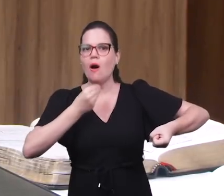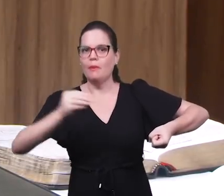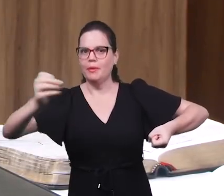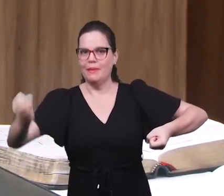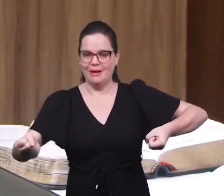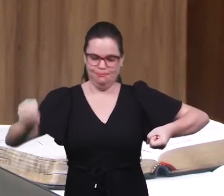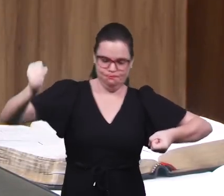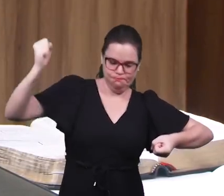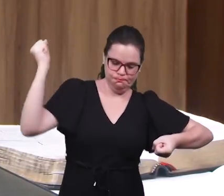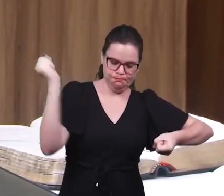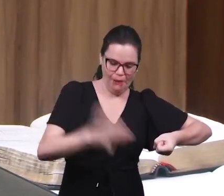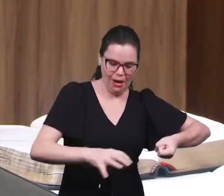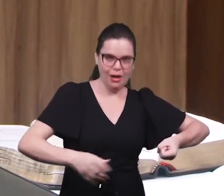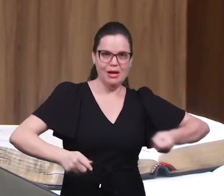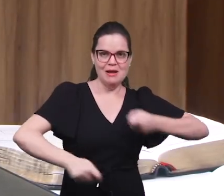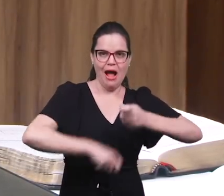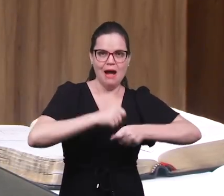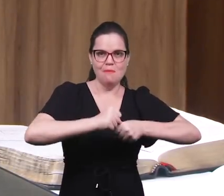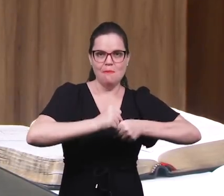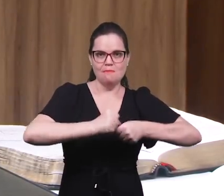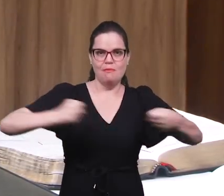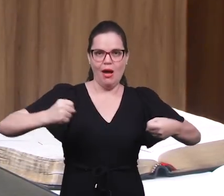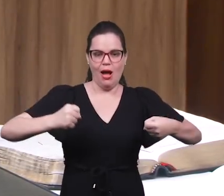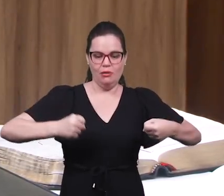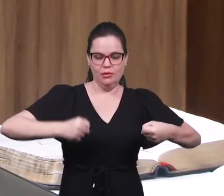outra, todo quanto é tipo de tortura.